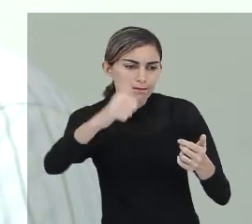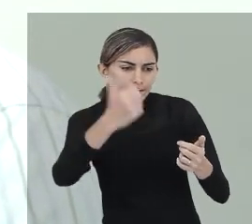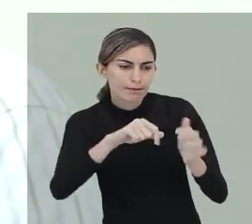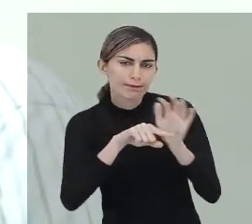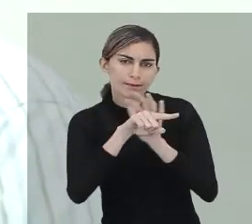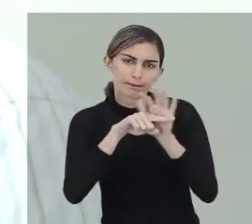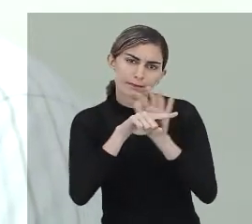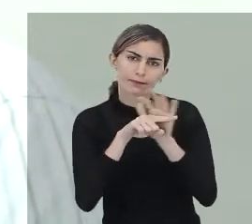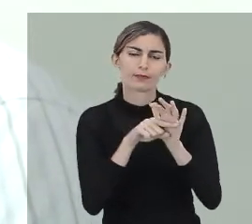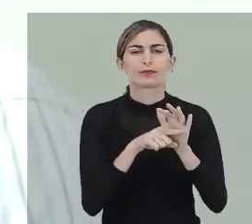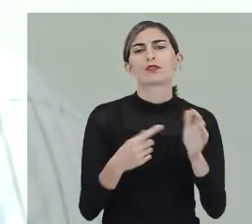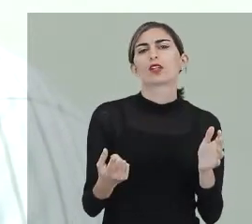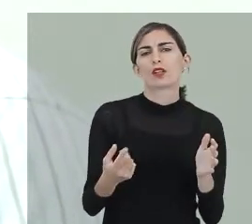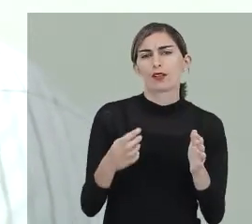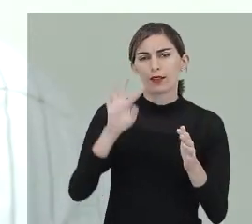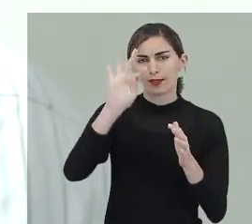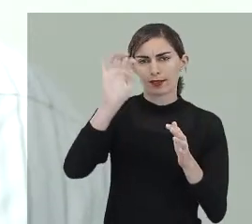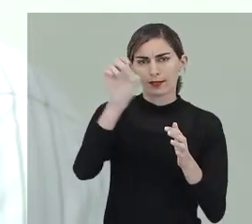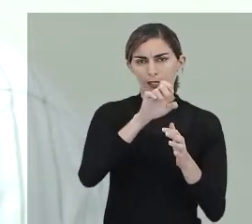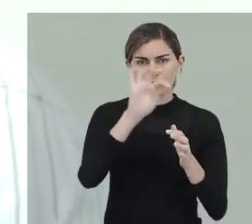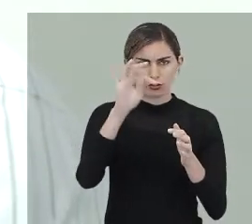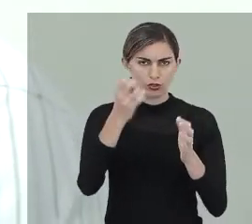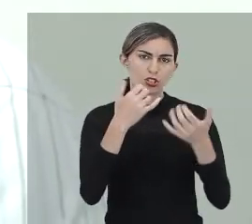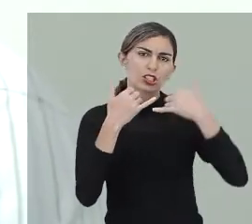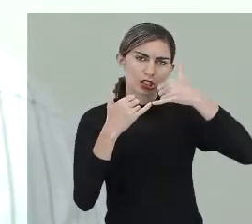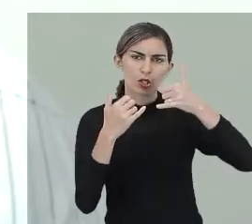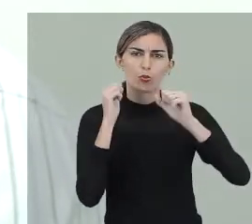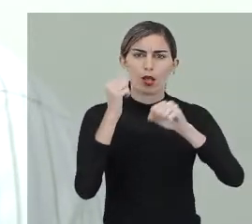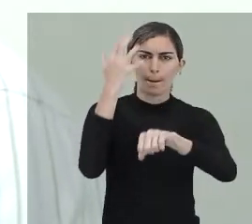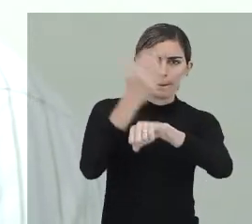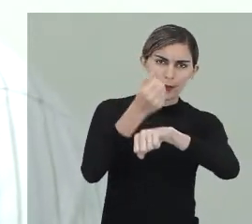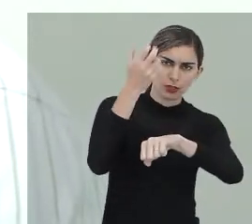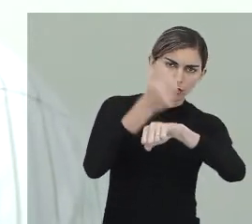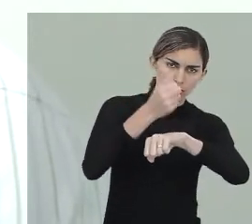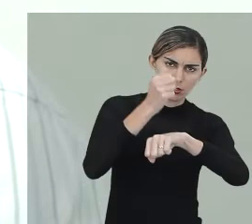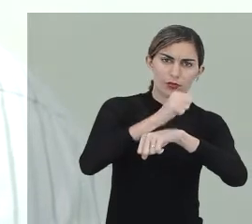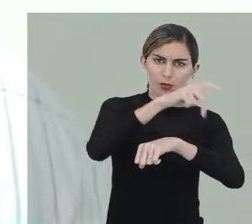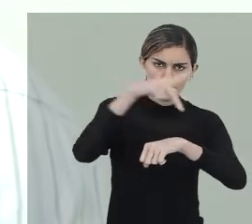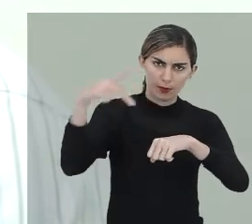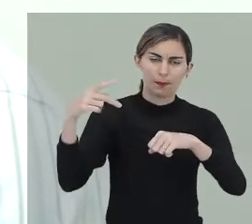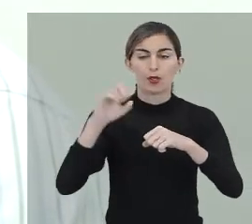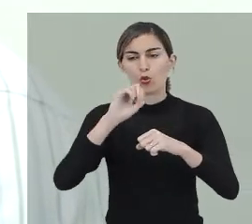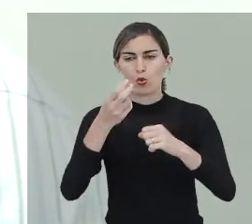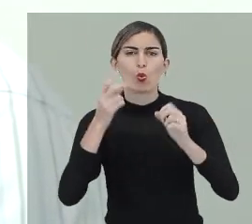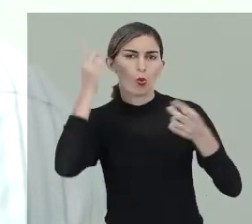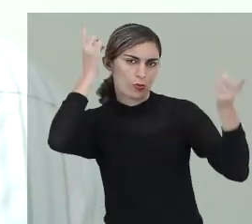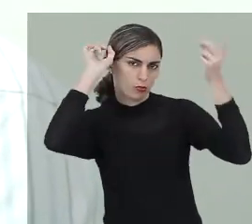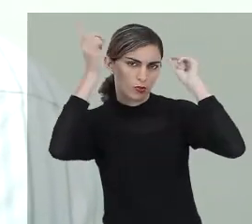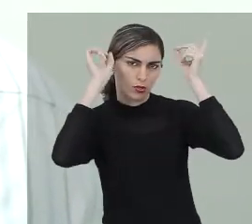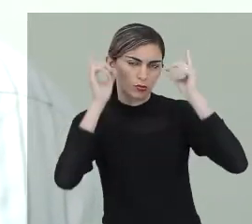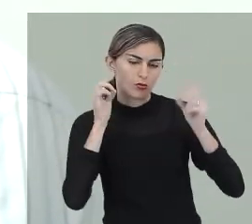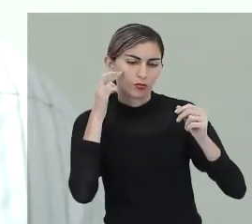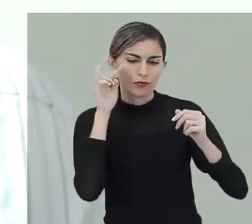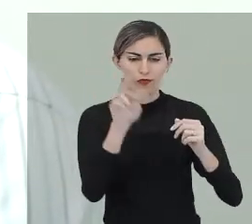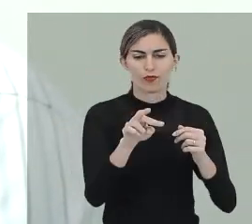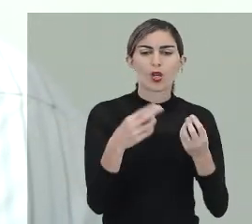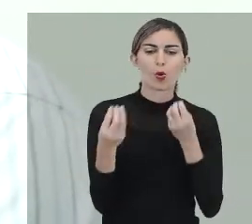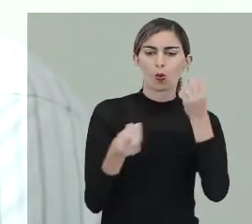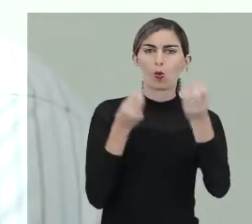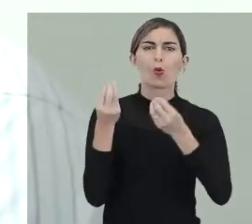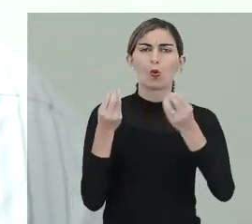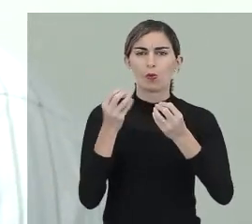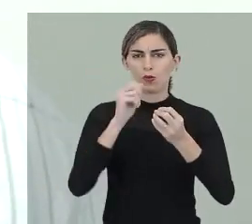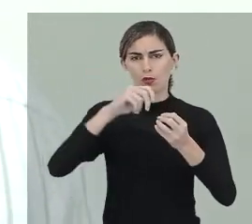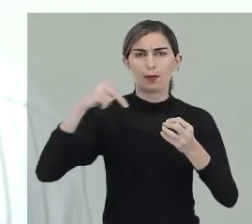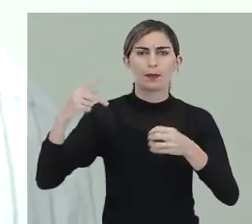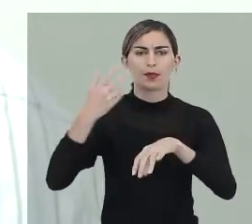tentar testar tanto com o seu celular, baixando a aplicação direto do seu celular, ou rodar um emulador Android e ver o comportamento da sua